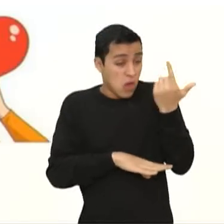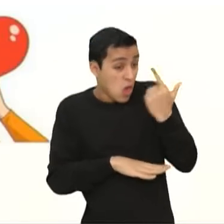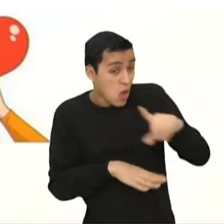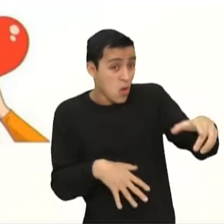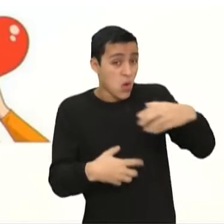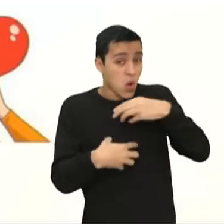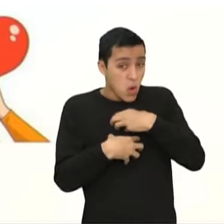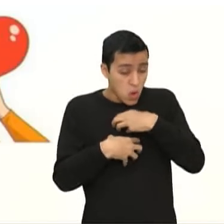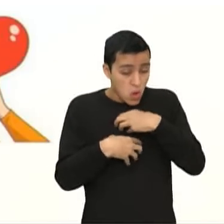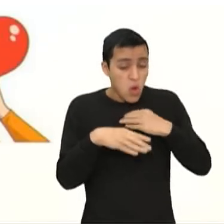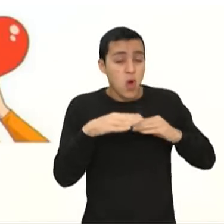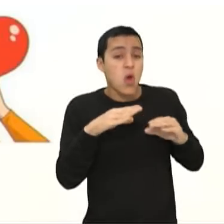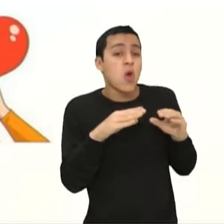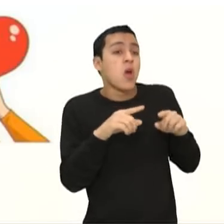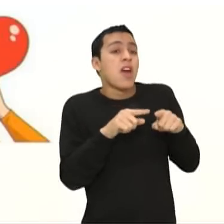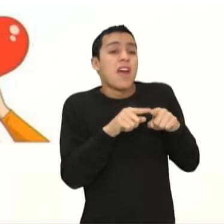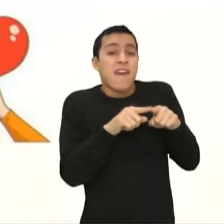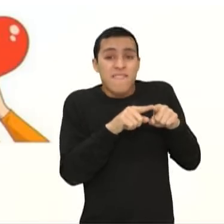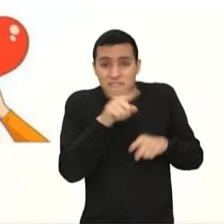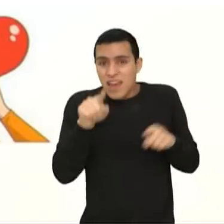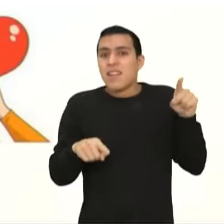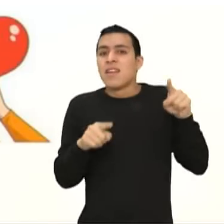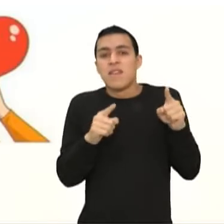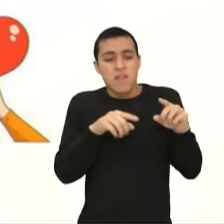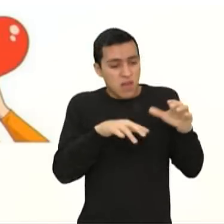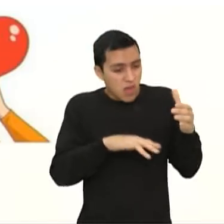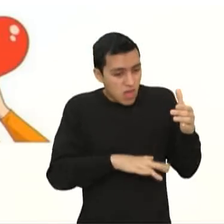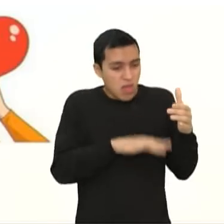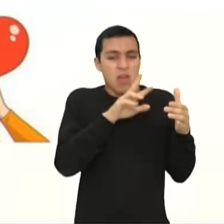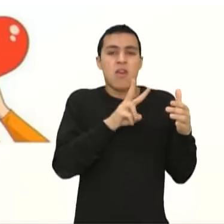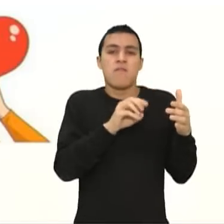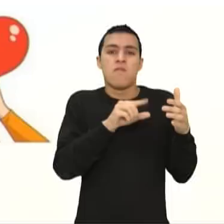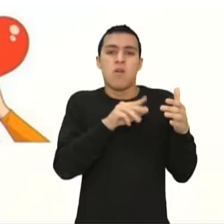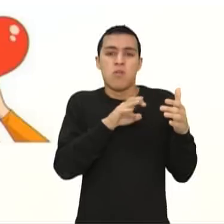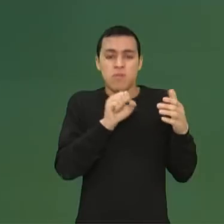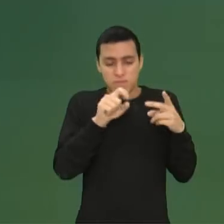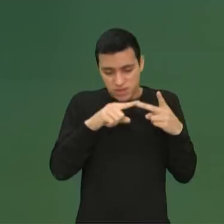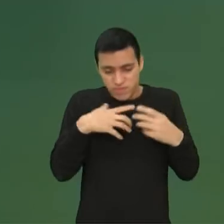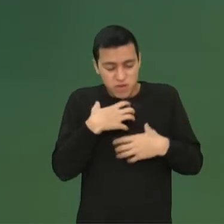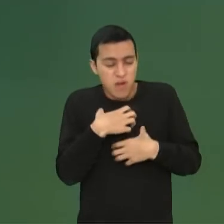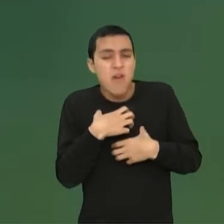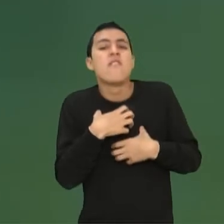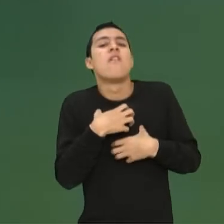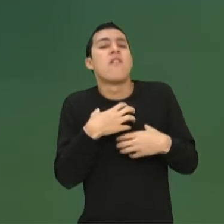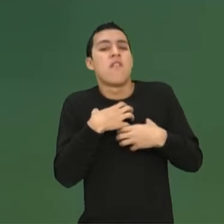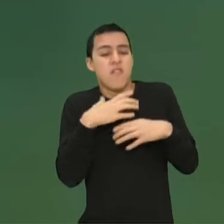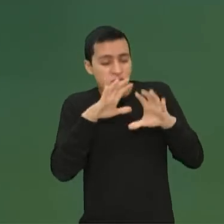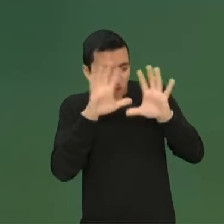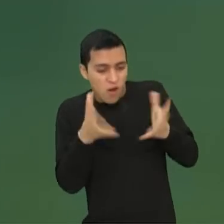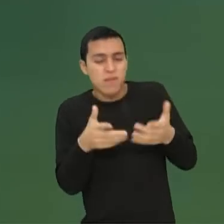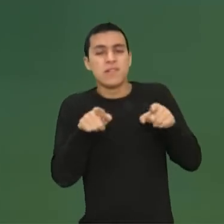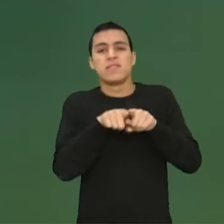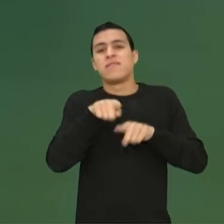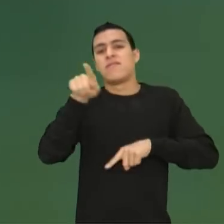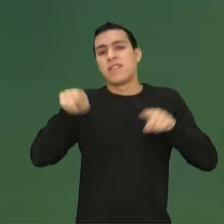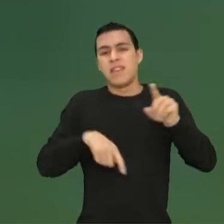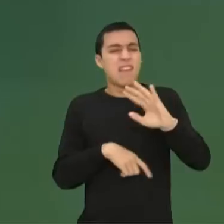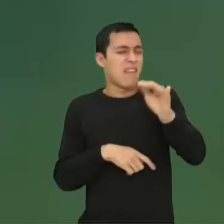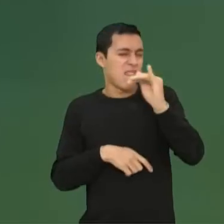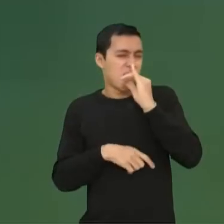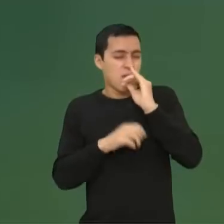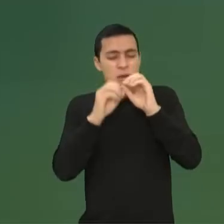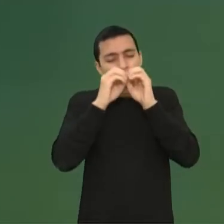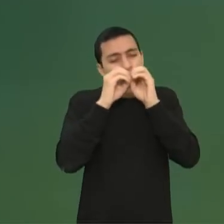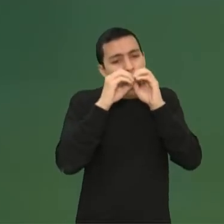O volume e a forma são variáveis. Então pensa comigo agora numa bexiga de festa, lá de